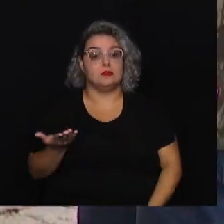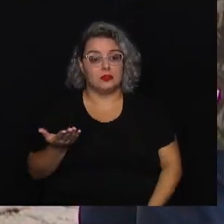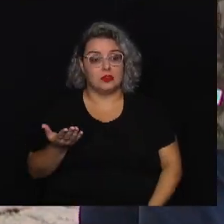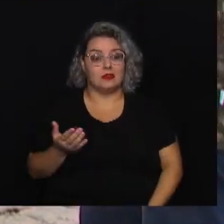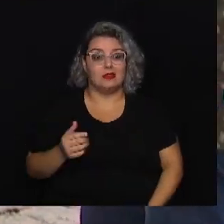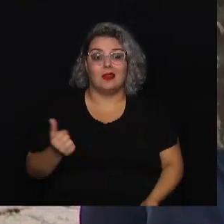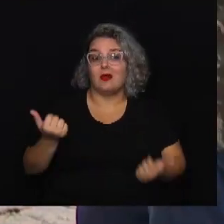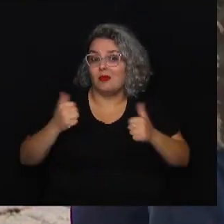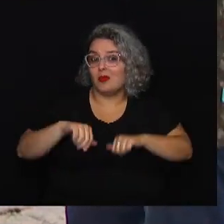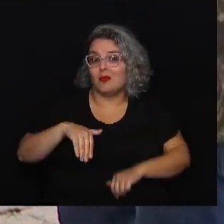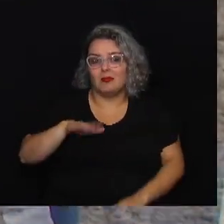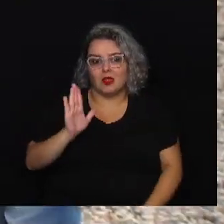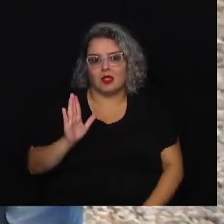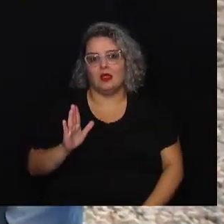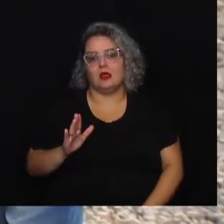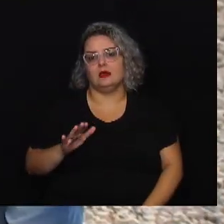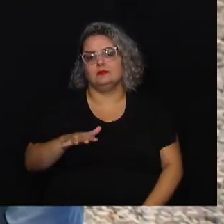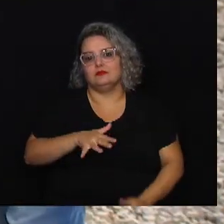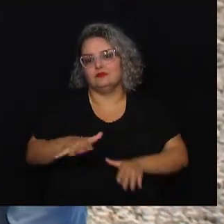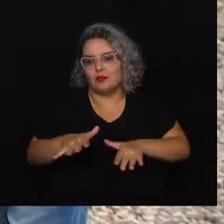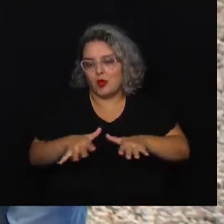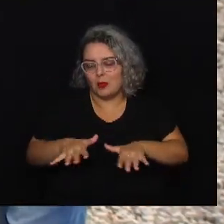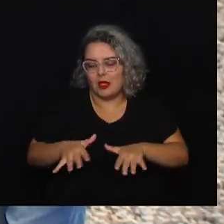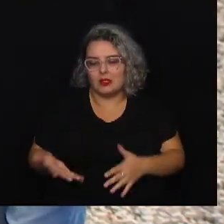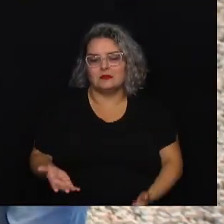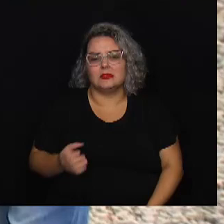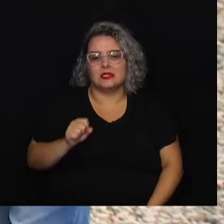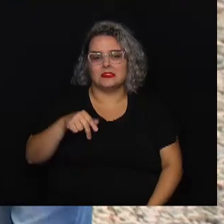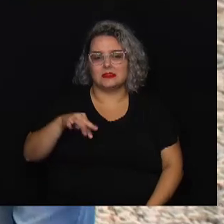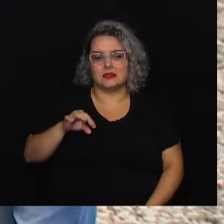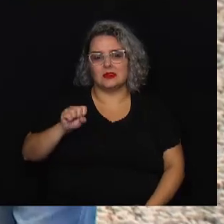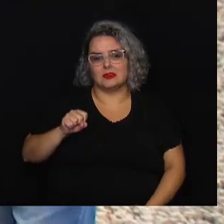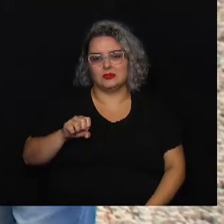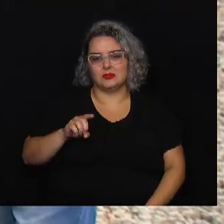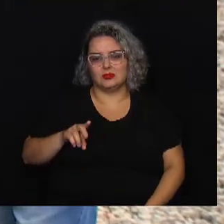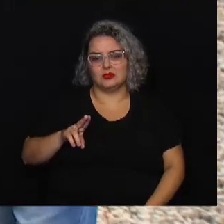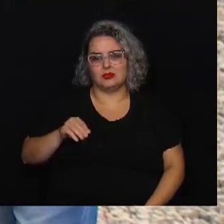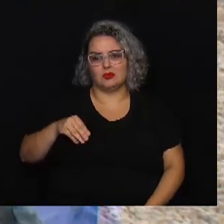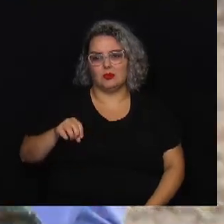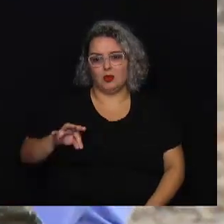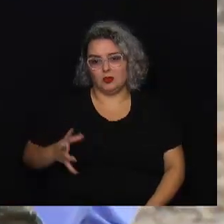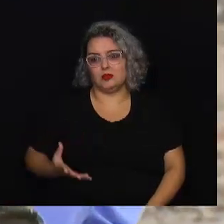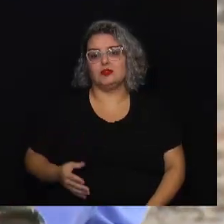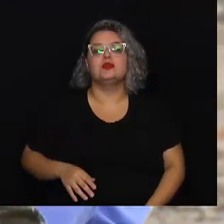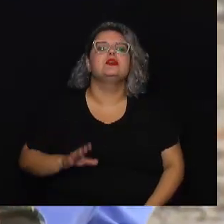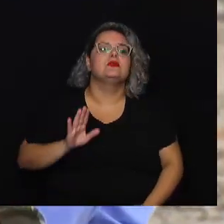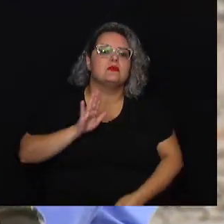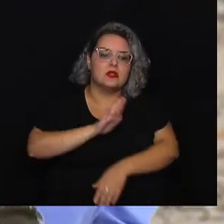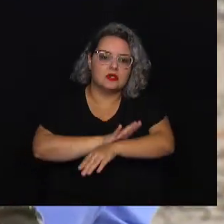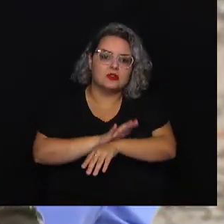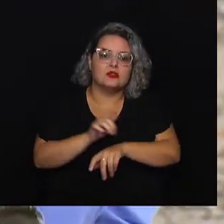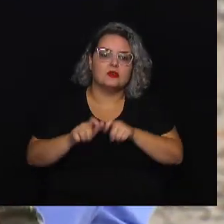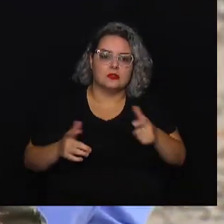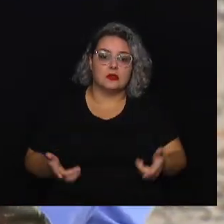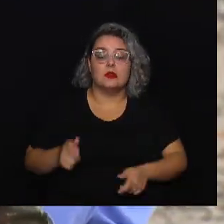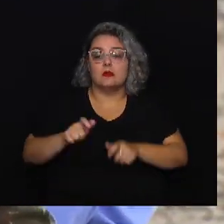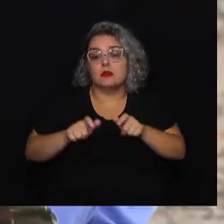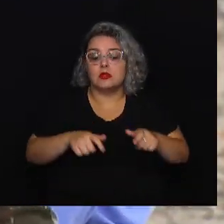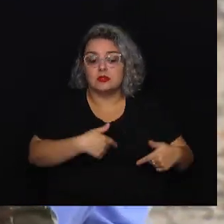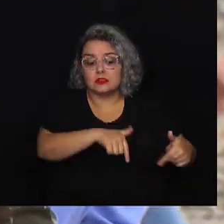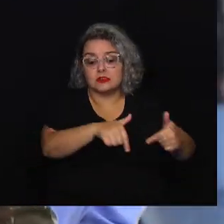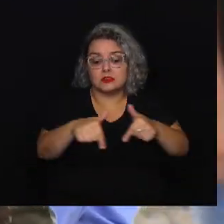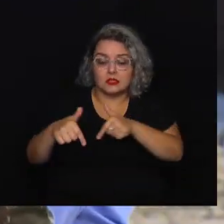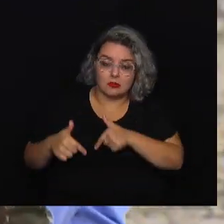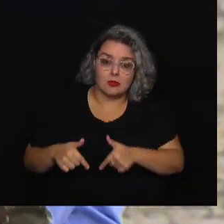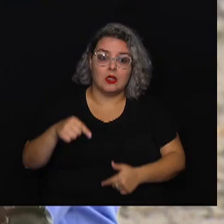muito mais ainda a situação na Santos Dumont. E com essa ponte provisória já vai ajudar muito a população aqui da região e até pessoas que trabalham aqui,